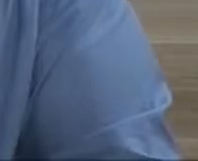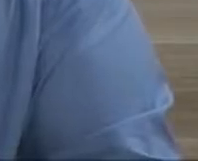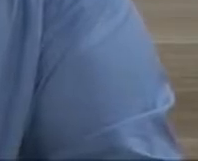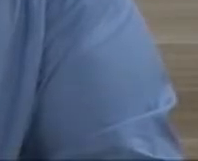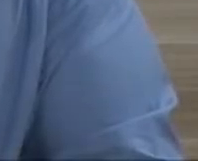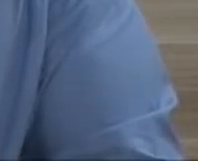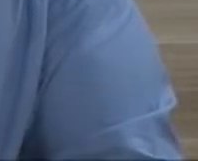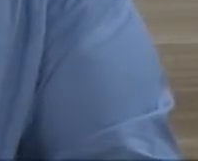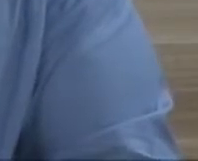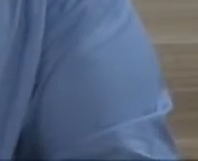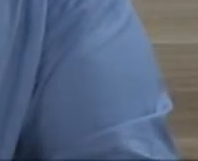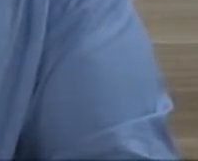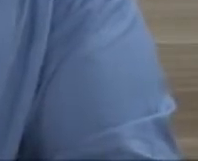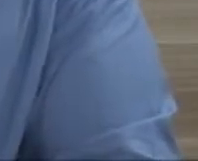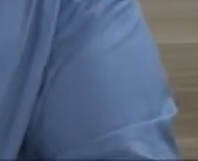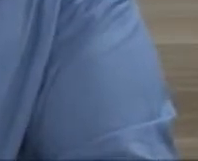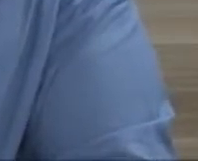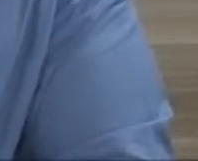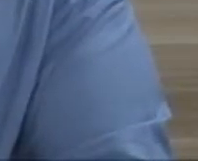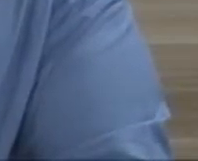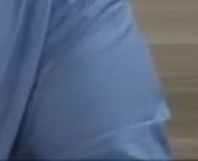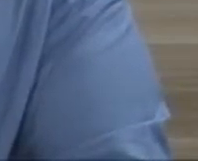a convocação de uma audiência pública